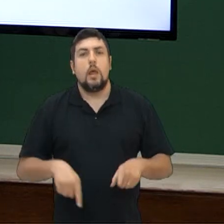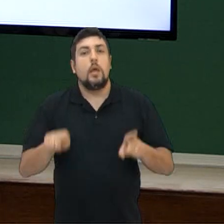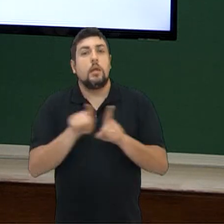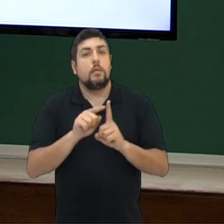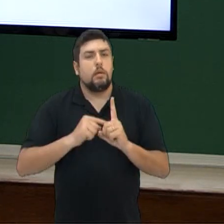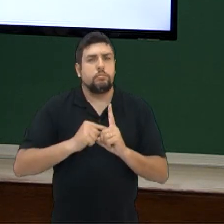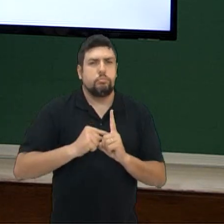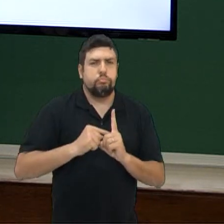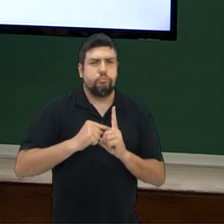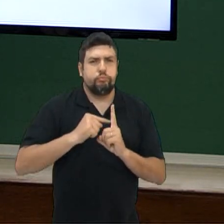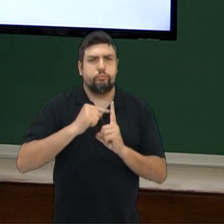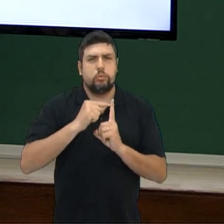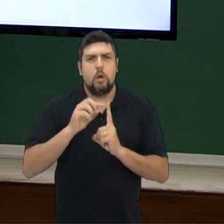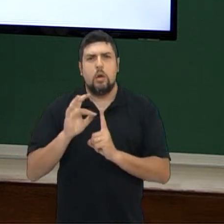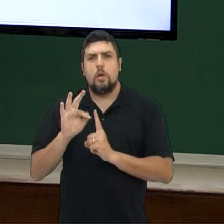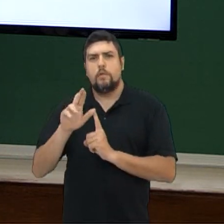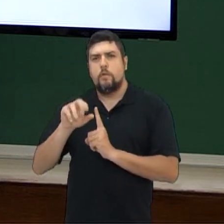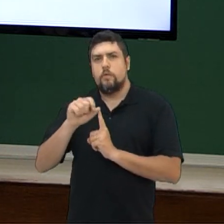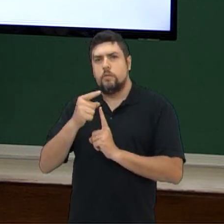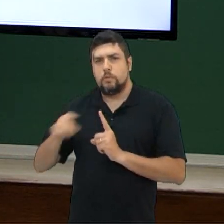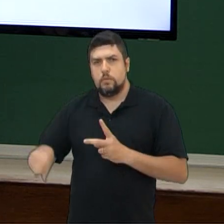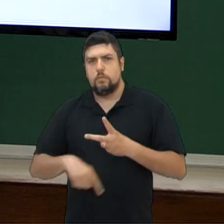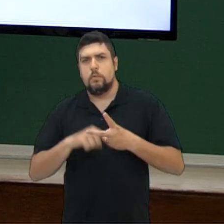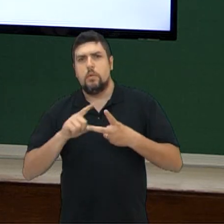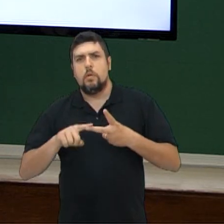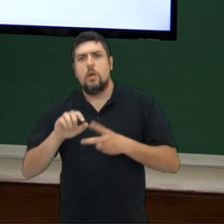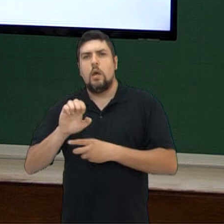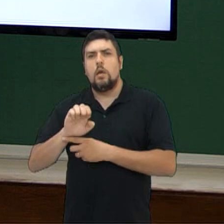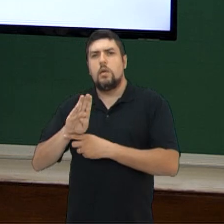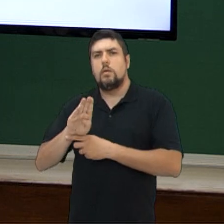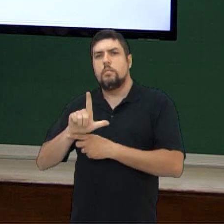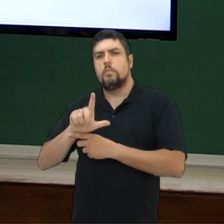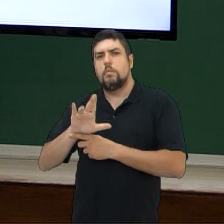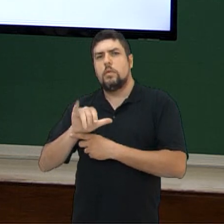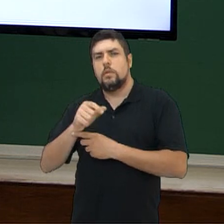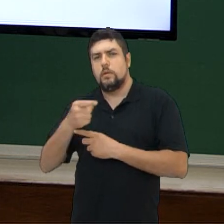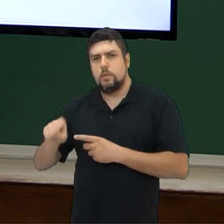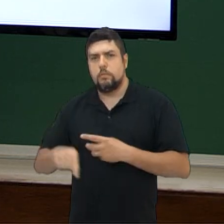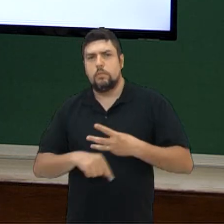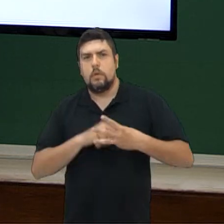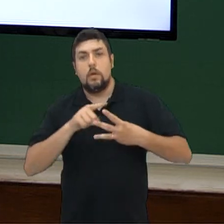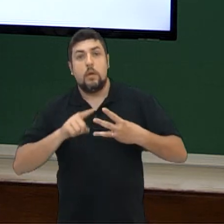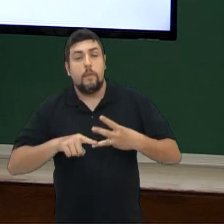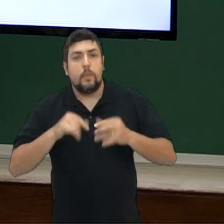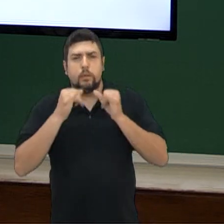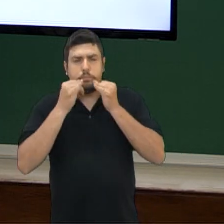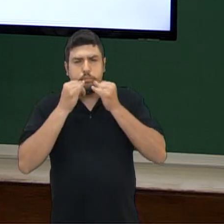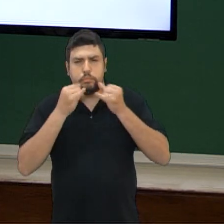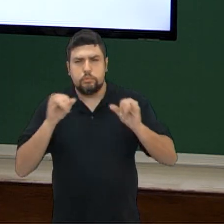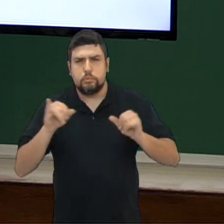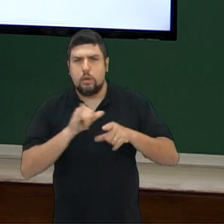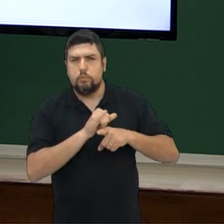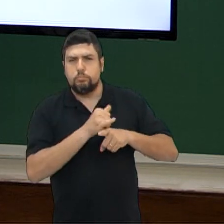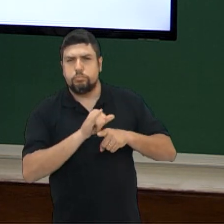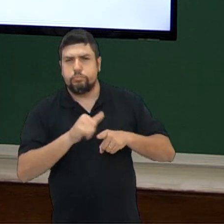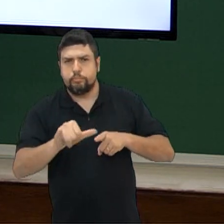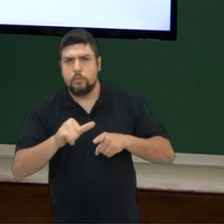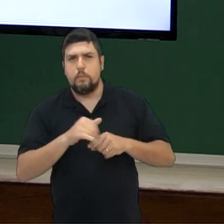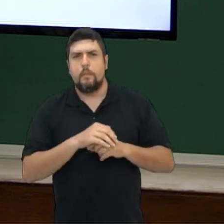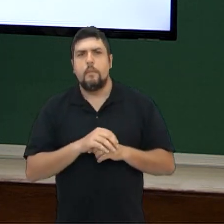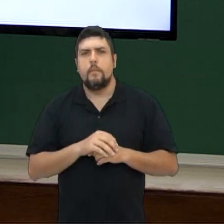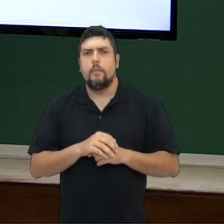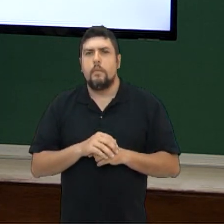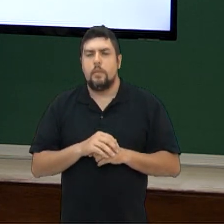e o ponto de ebulição, corrente elétrica. Será que esses compostos